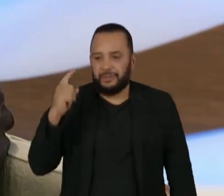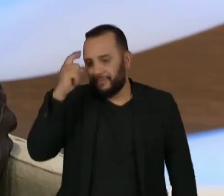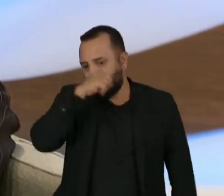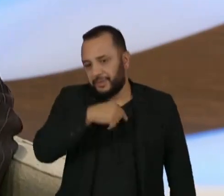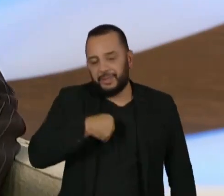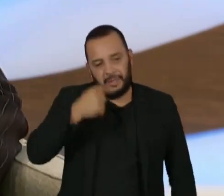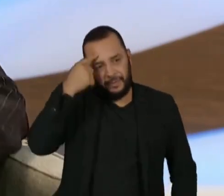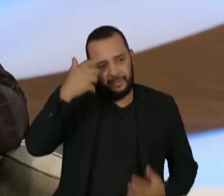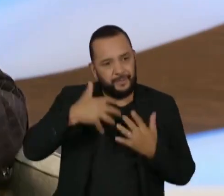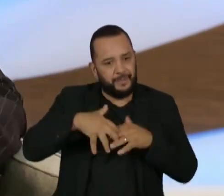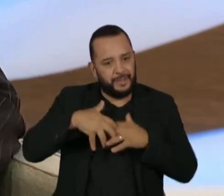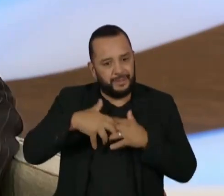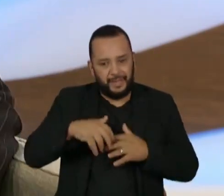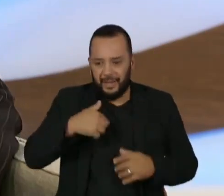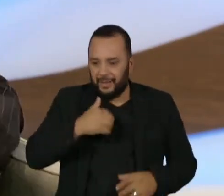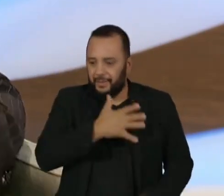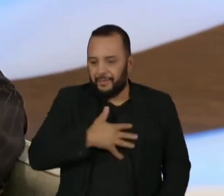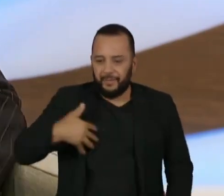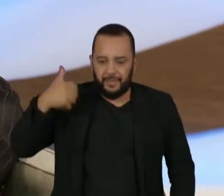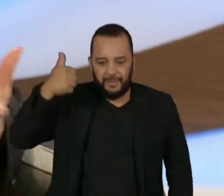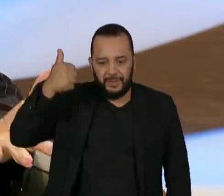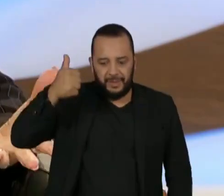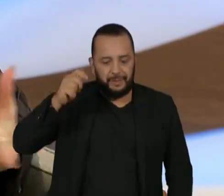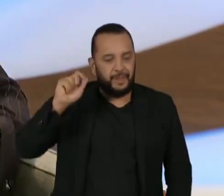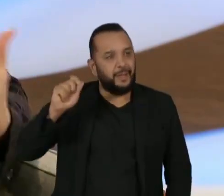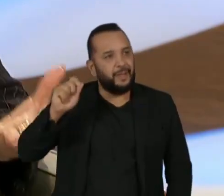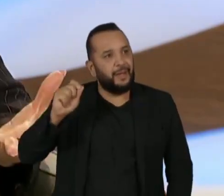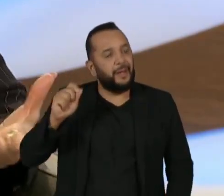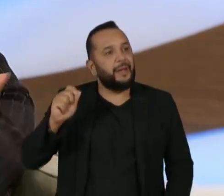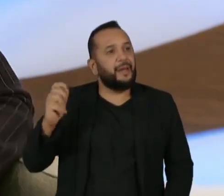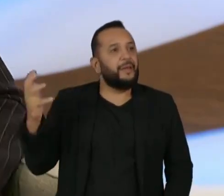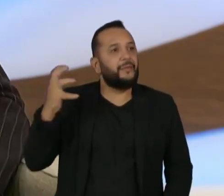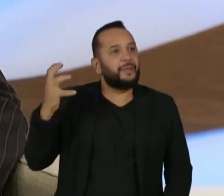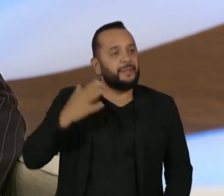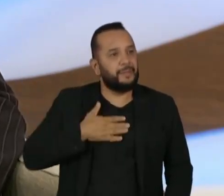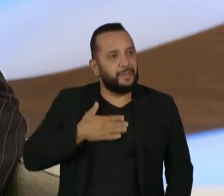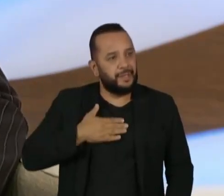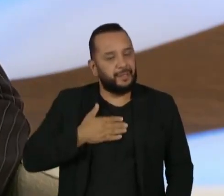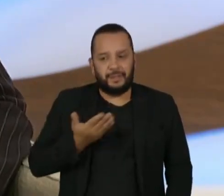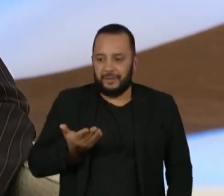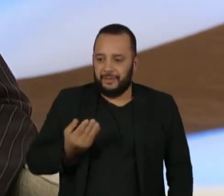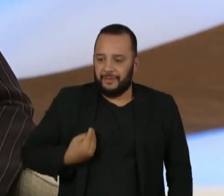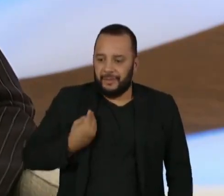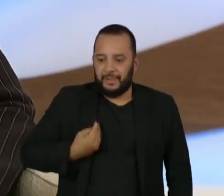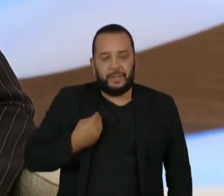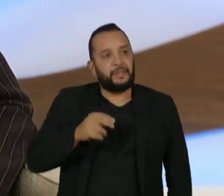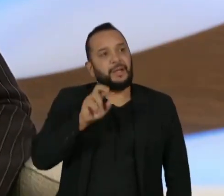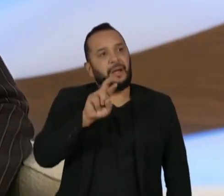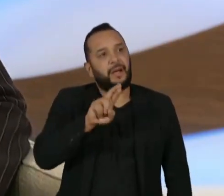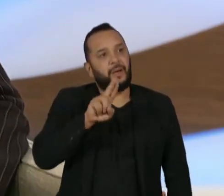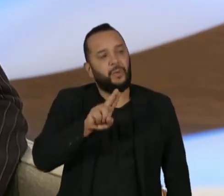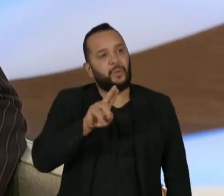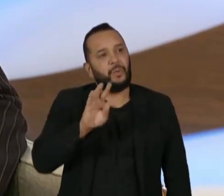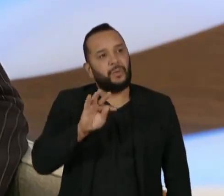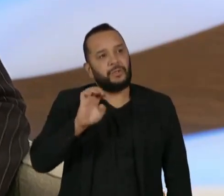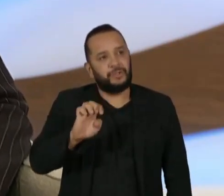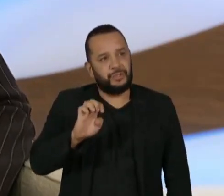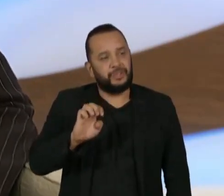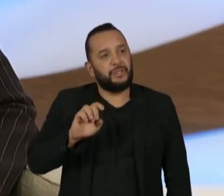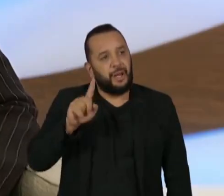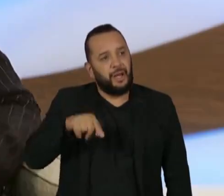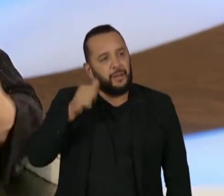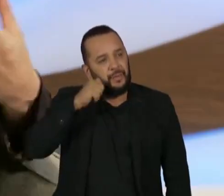pensei muito isso porque quem uma primeira dama que me inspiraria Dona rut seria porque ela eh era uma uma pessoa uma mulher